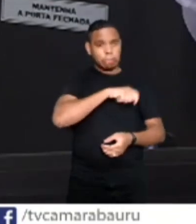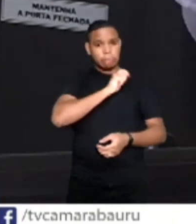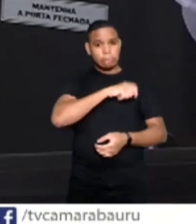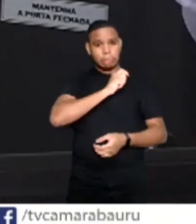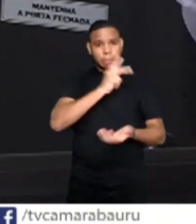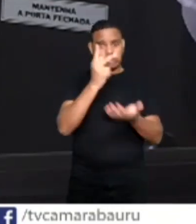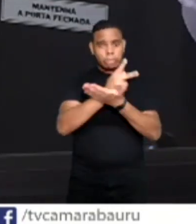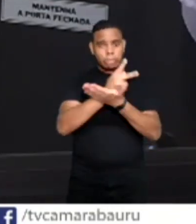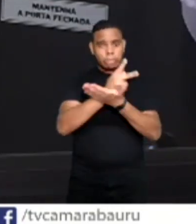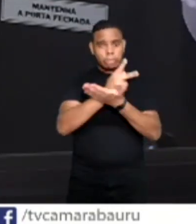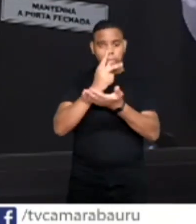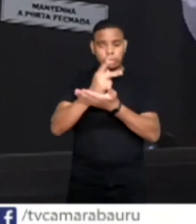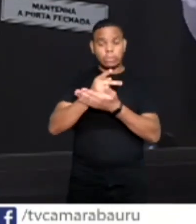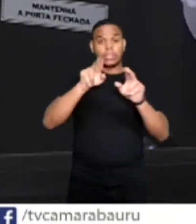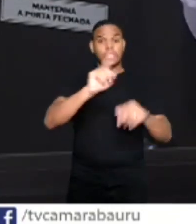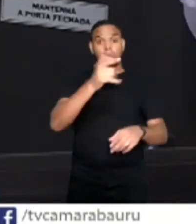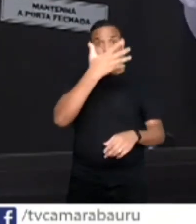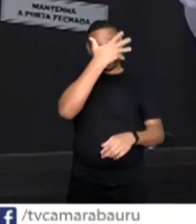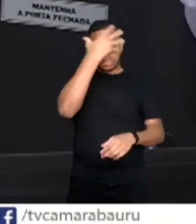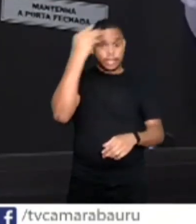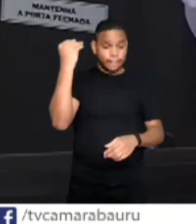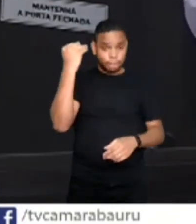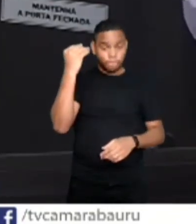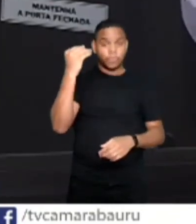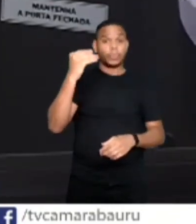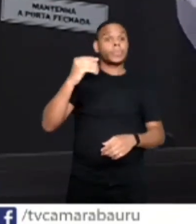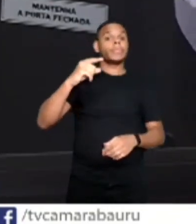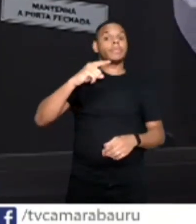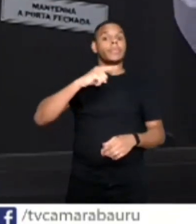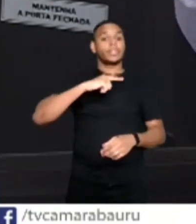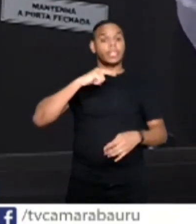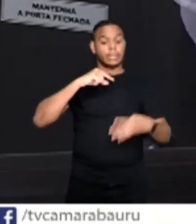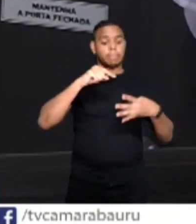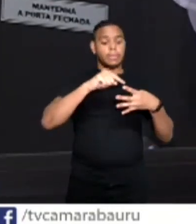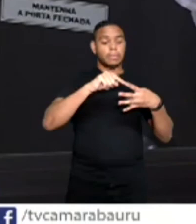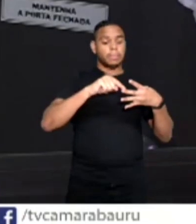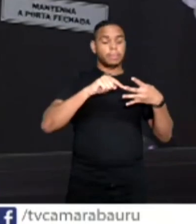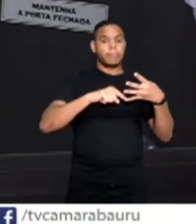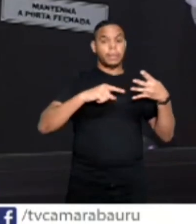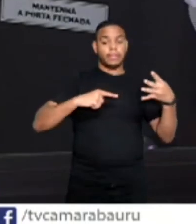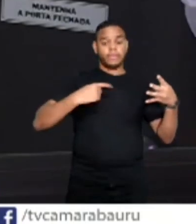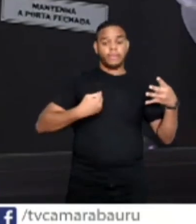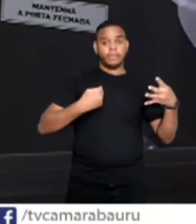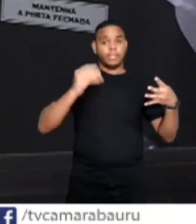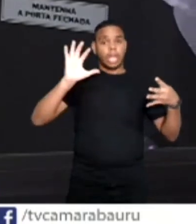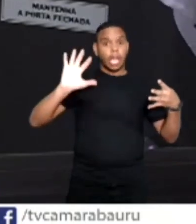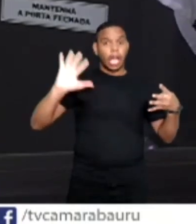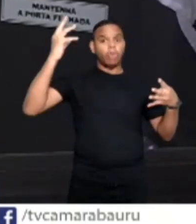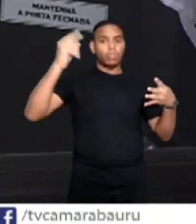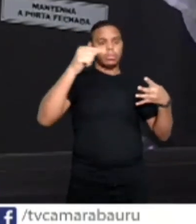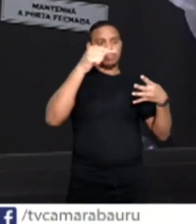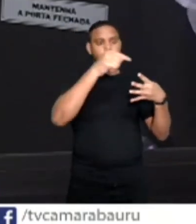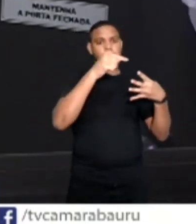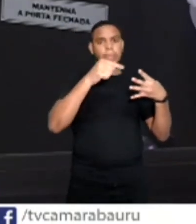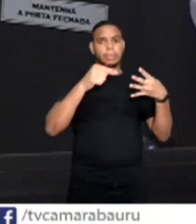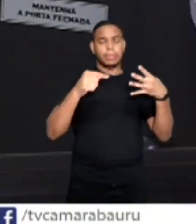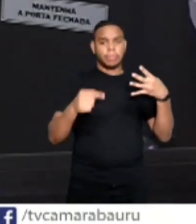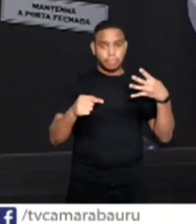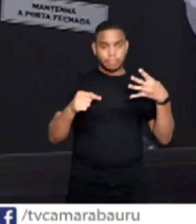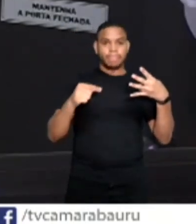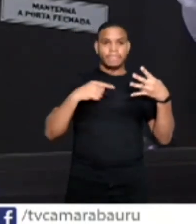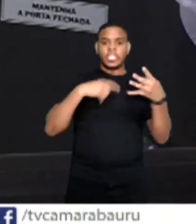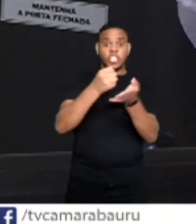nunca esqueça que existem quatro situações na vida que não se recuperam.